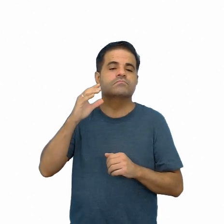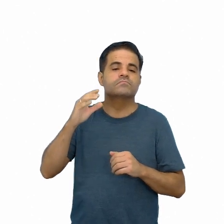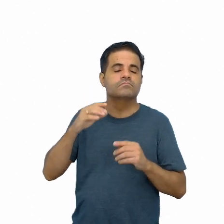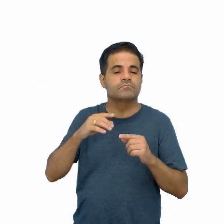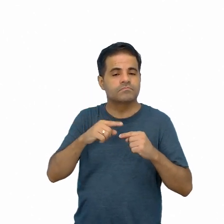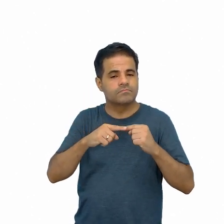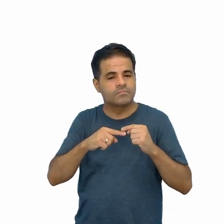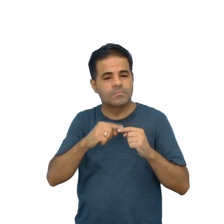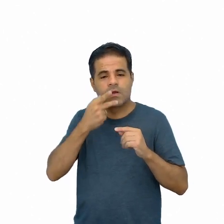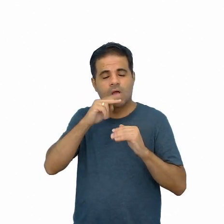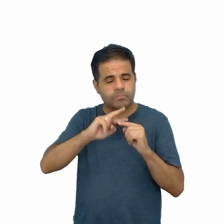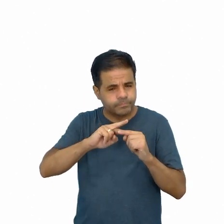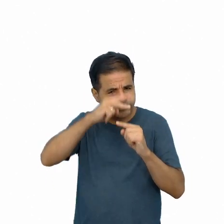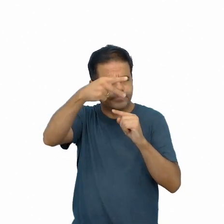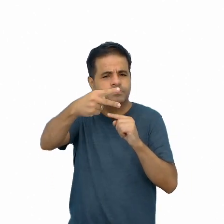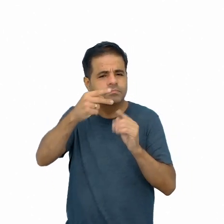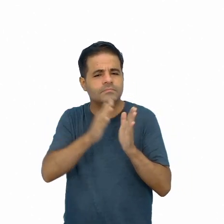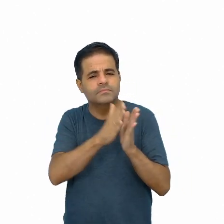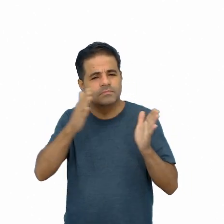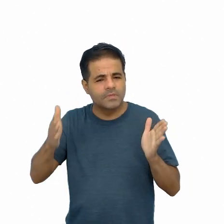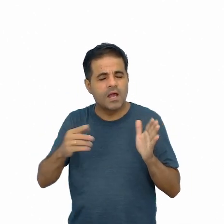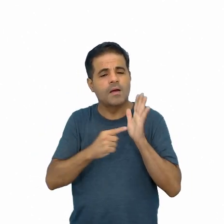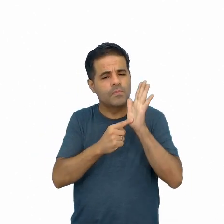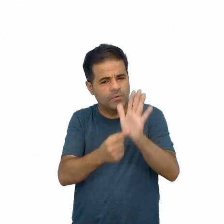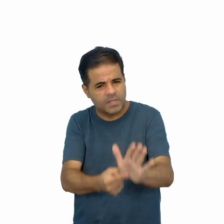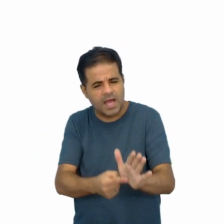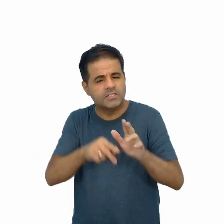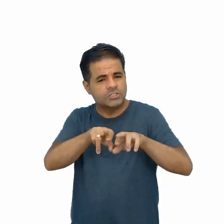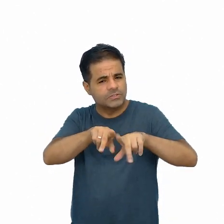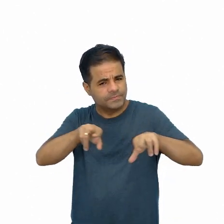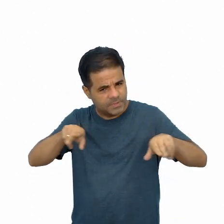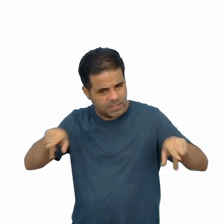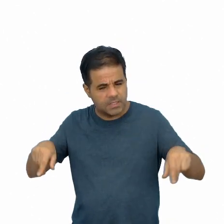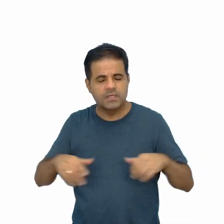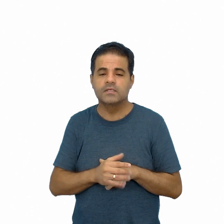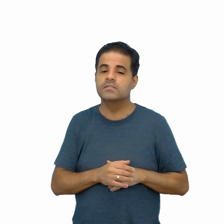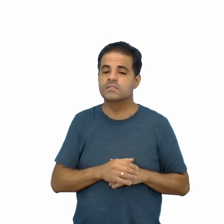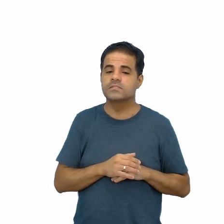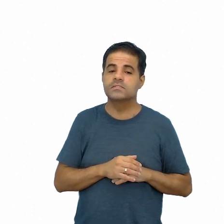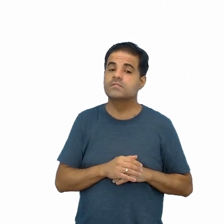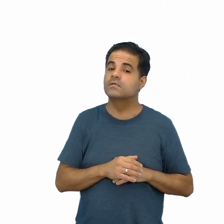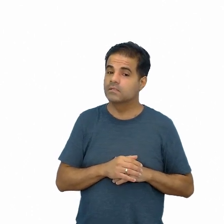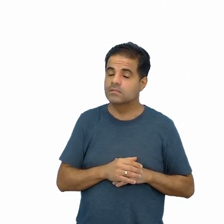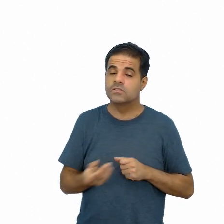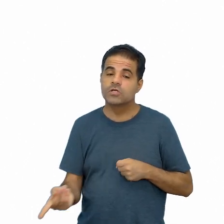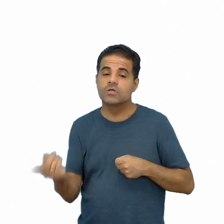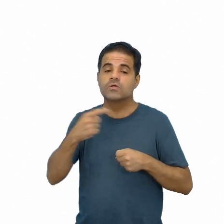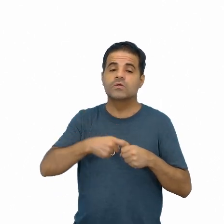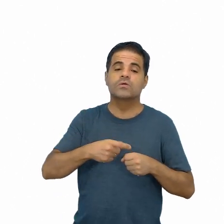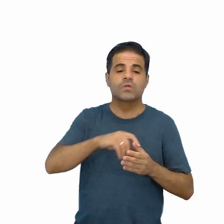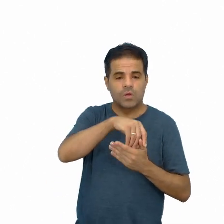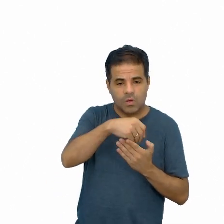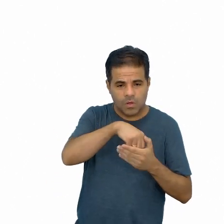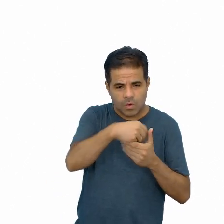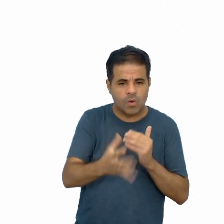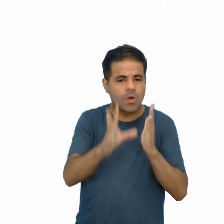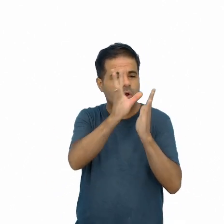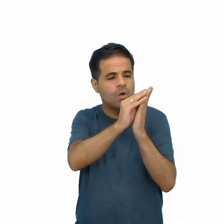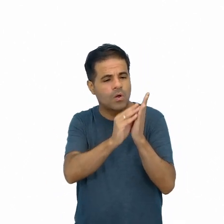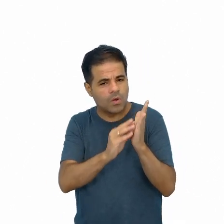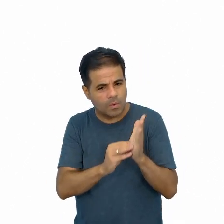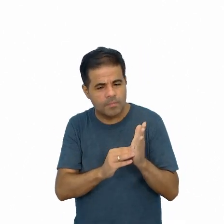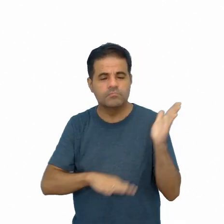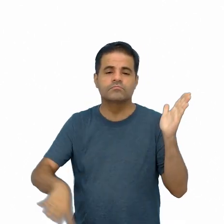vai aumentando o raio. Abordagens diferentes, mais ainda, as retomadas de conteúdo para chegar